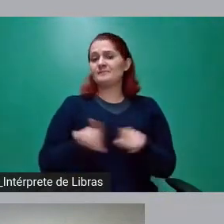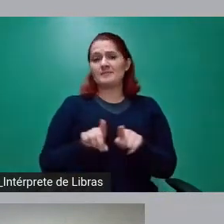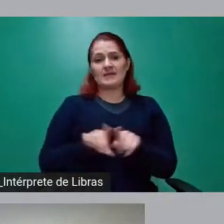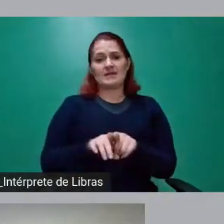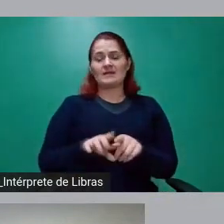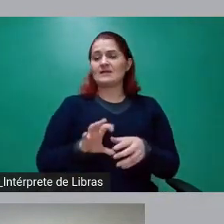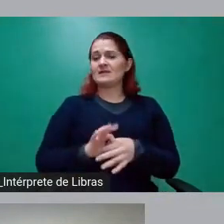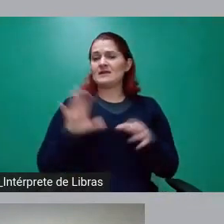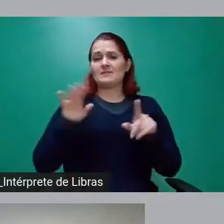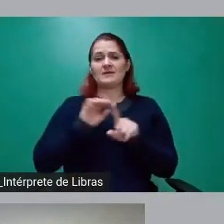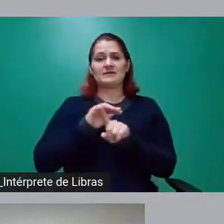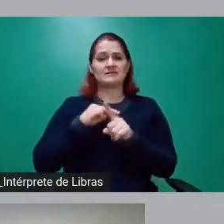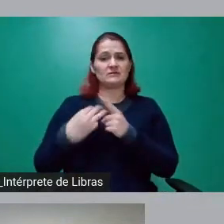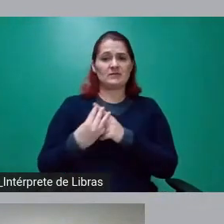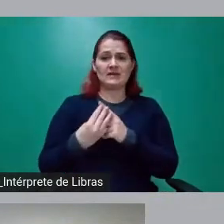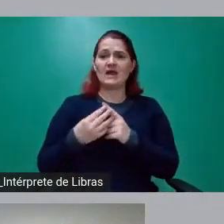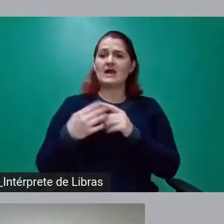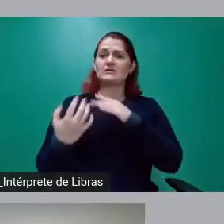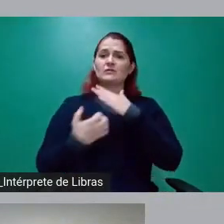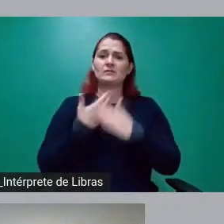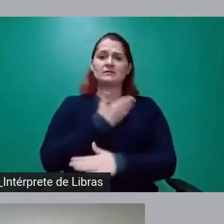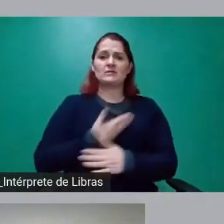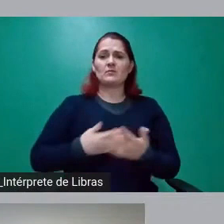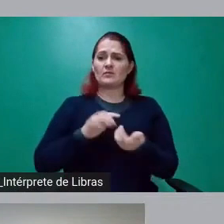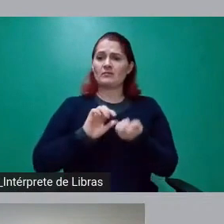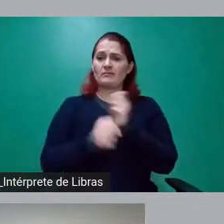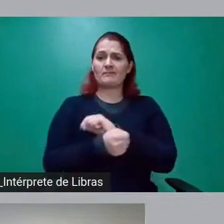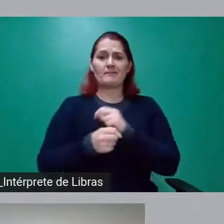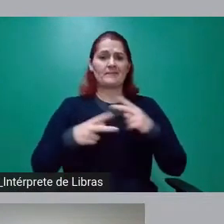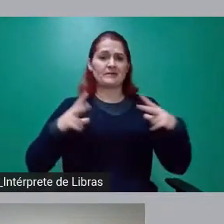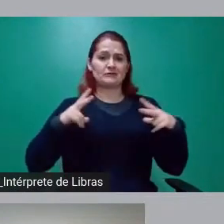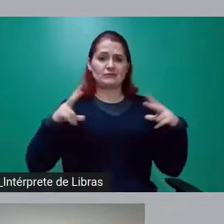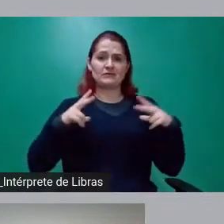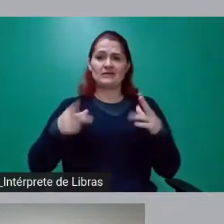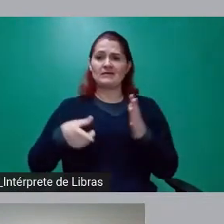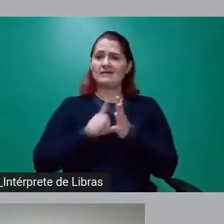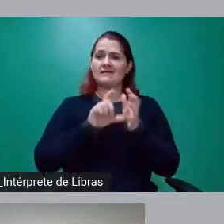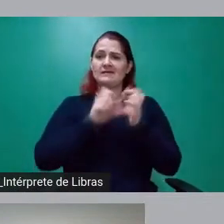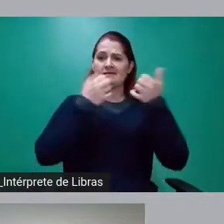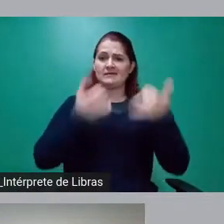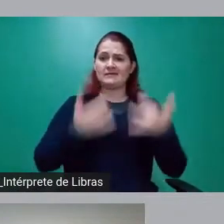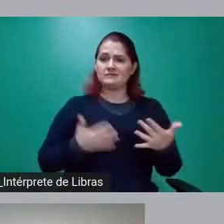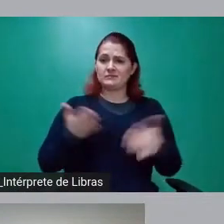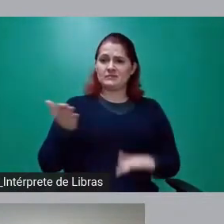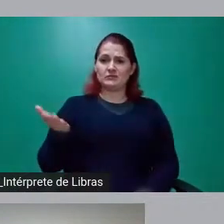indústria e privatização das empresas, como já pudemos ver.